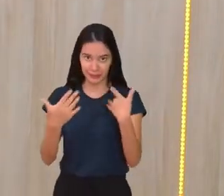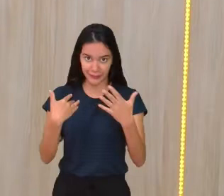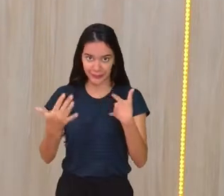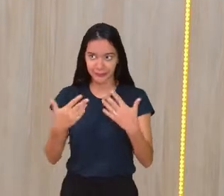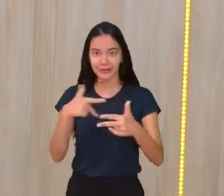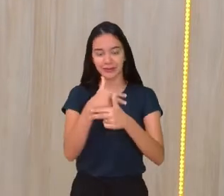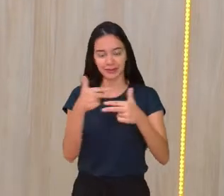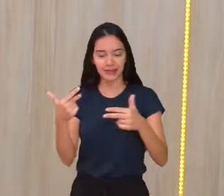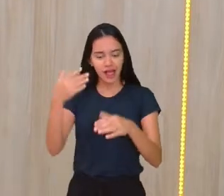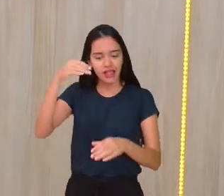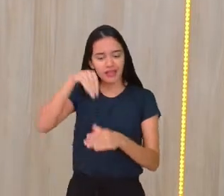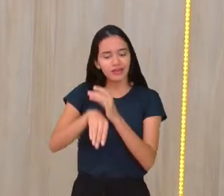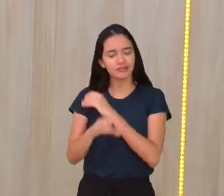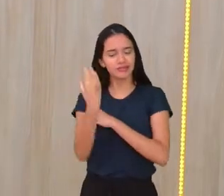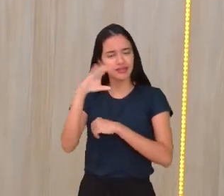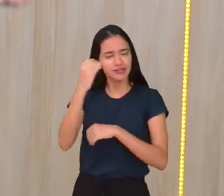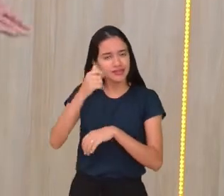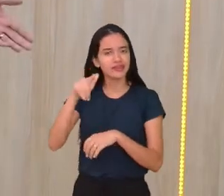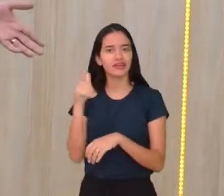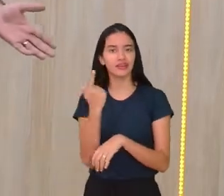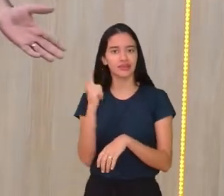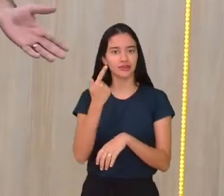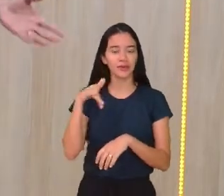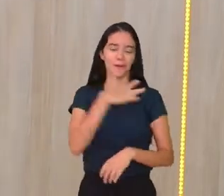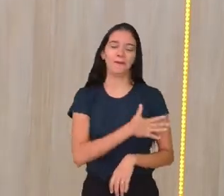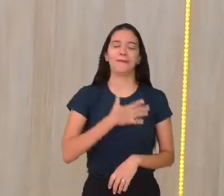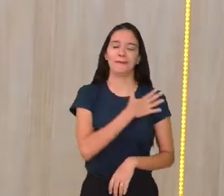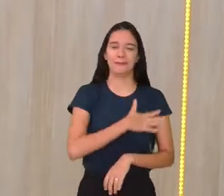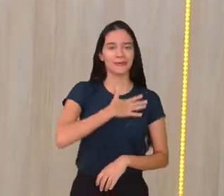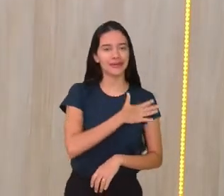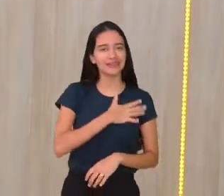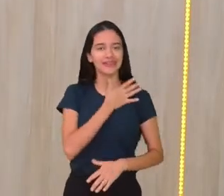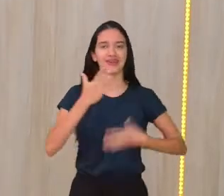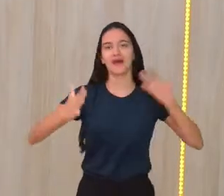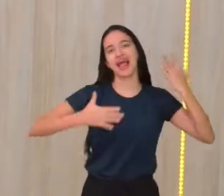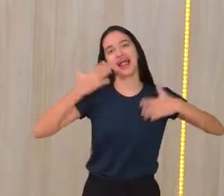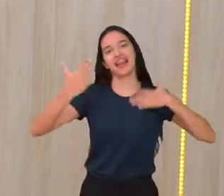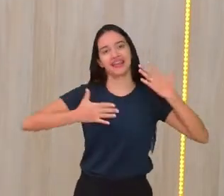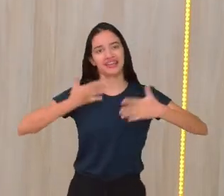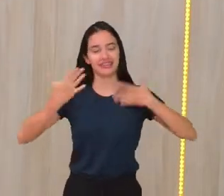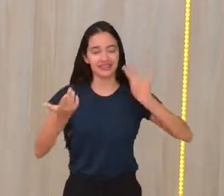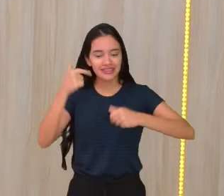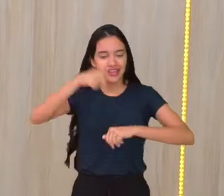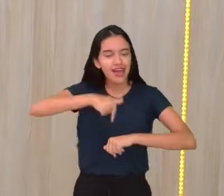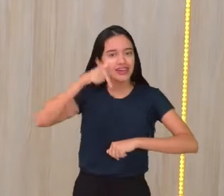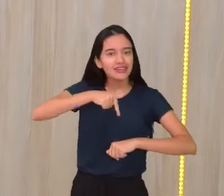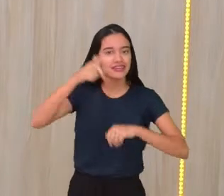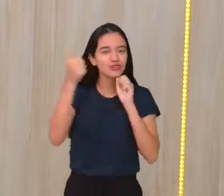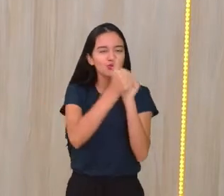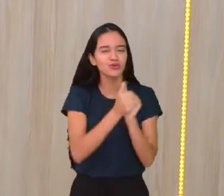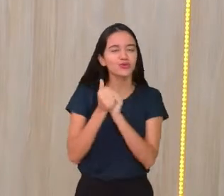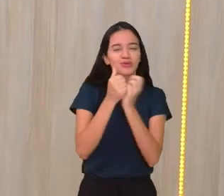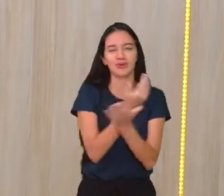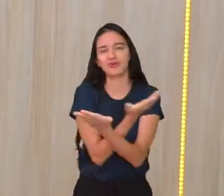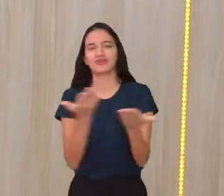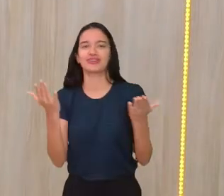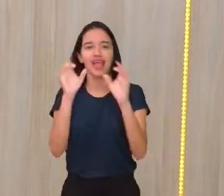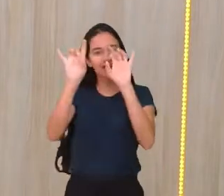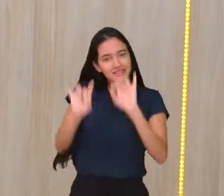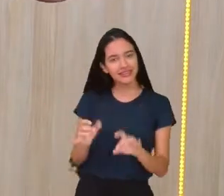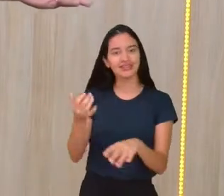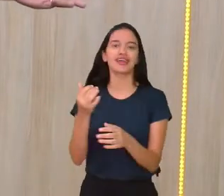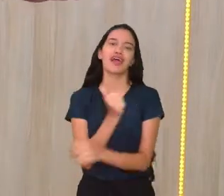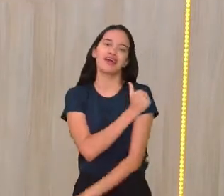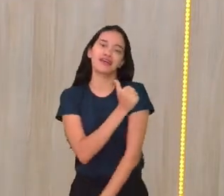dentro da ciência geográfica. É sempre um prazer e uma alegria estar aqui com você, queridíssimo aluno,